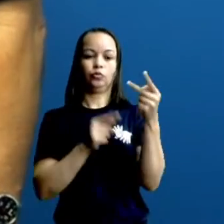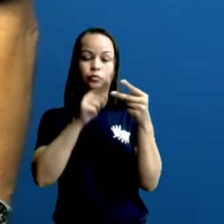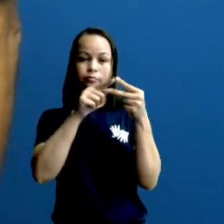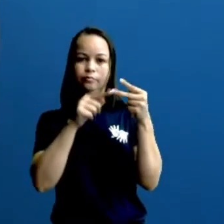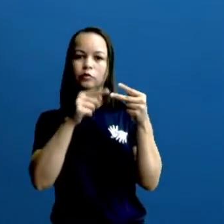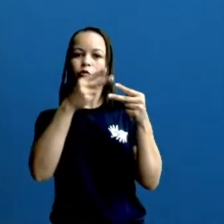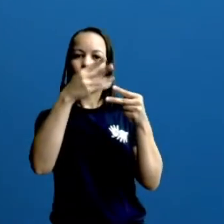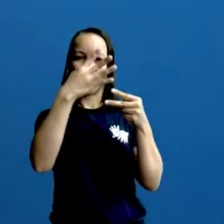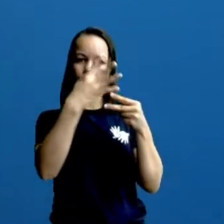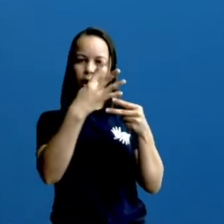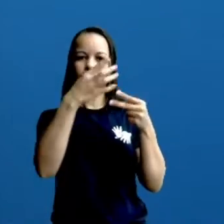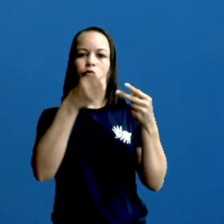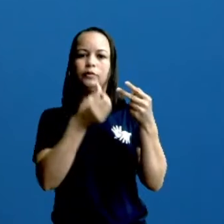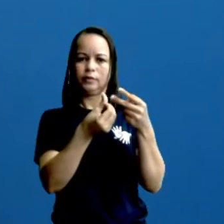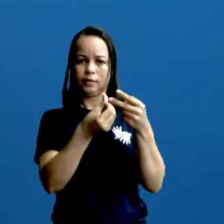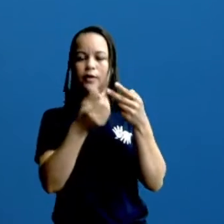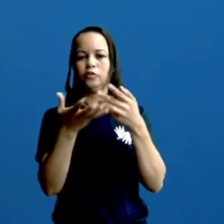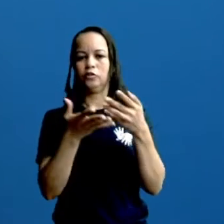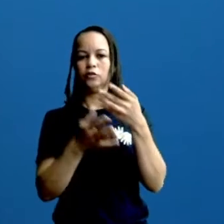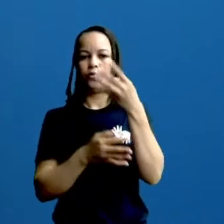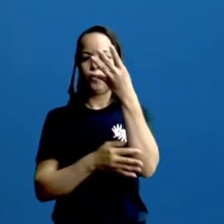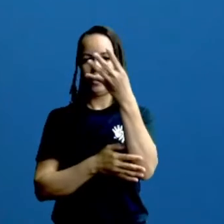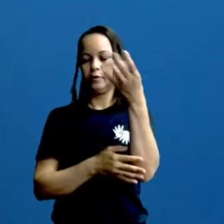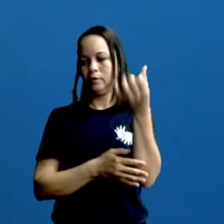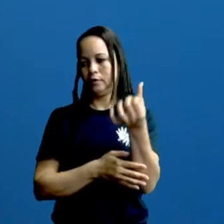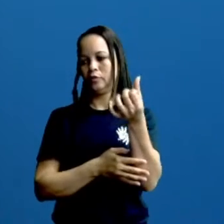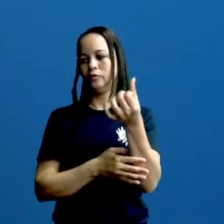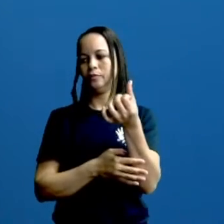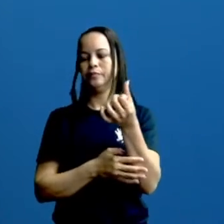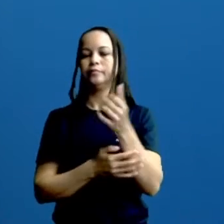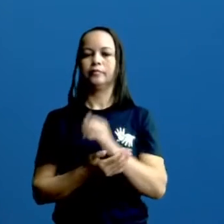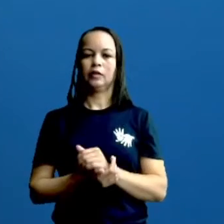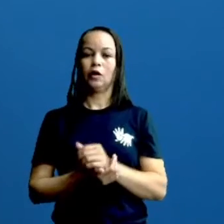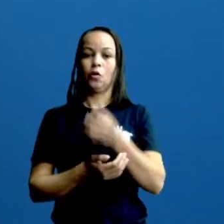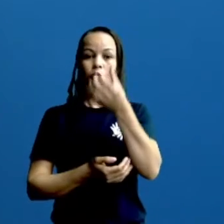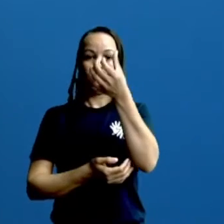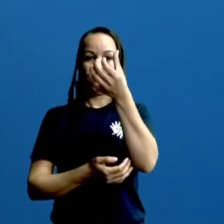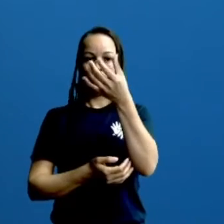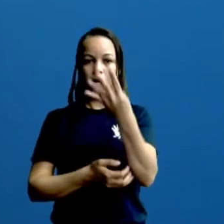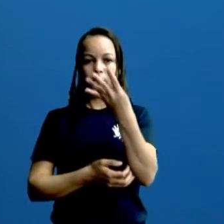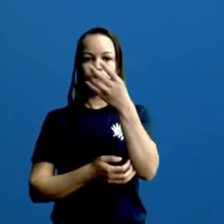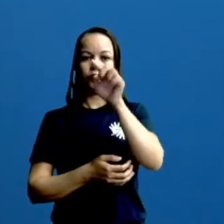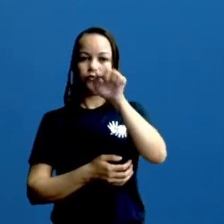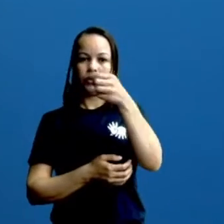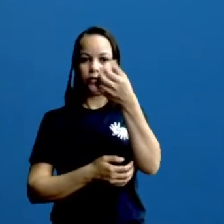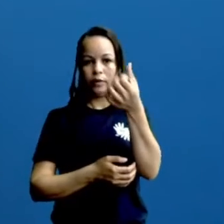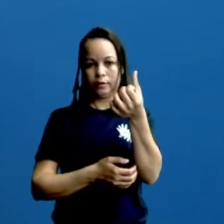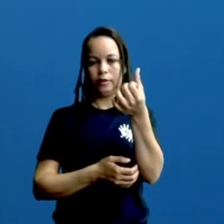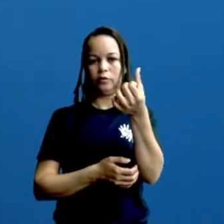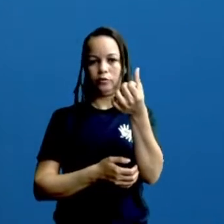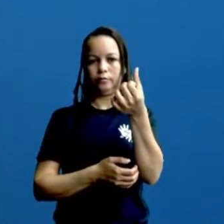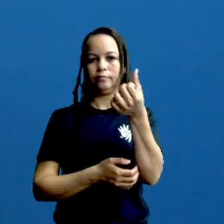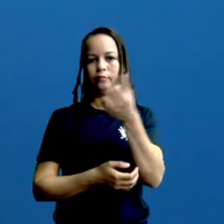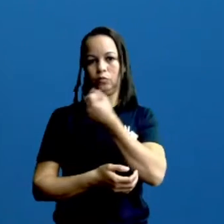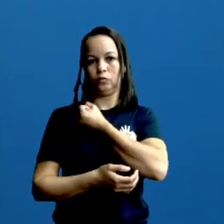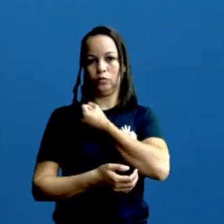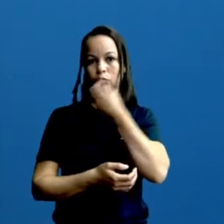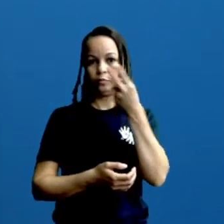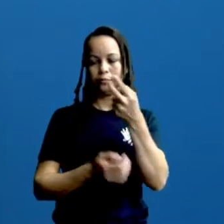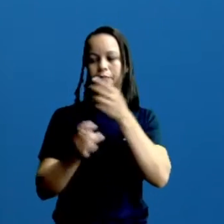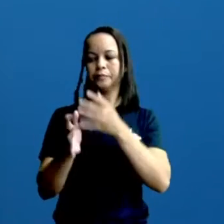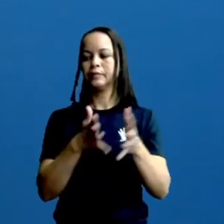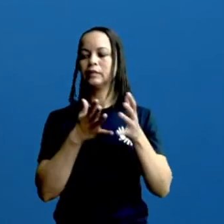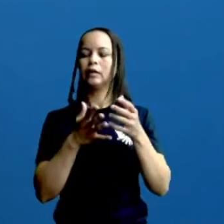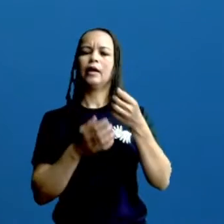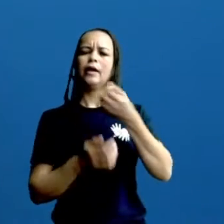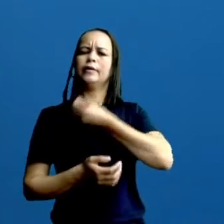mesmo tempo. Assim, ó, 4 e 6, bota aqui, 4,6, são dois números. Existe aqui